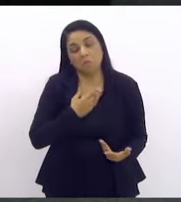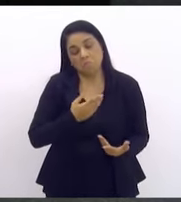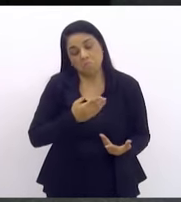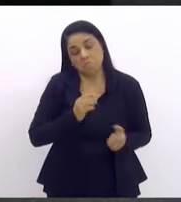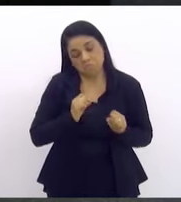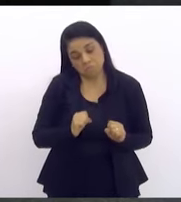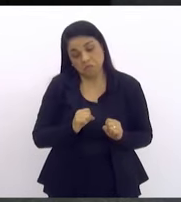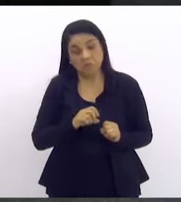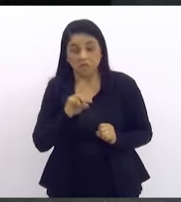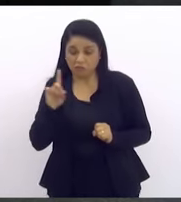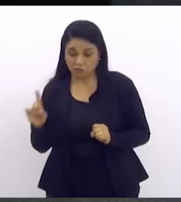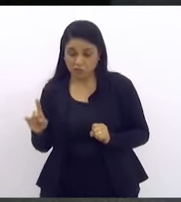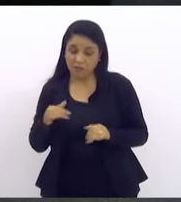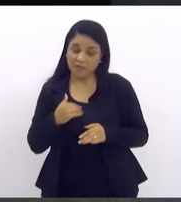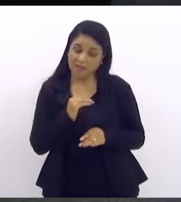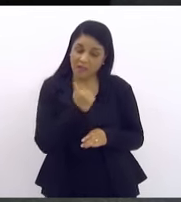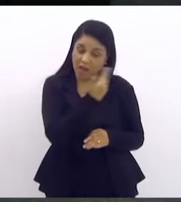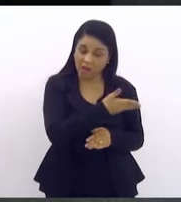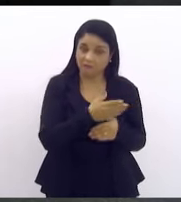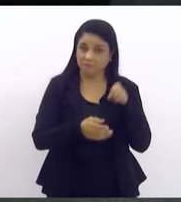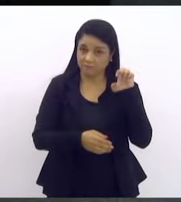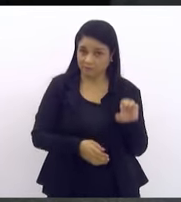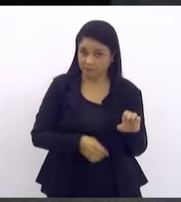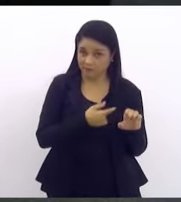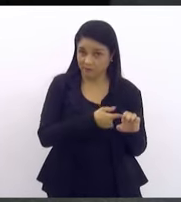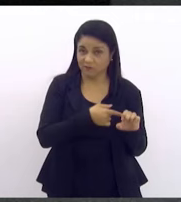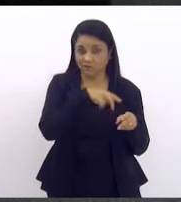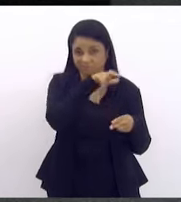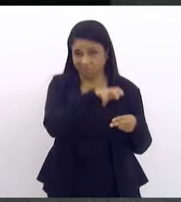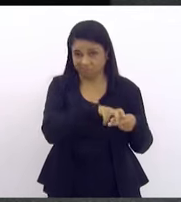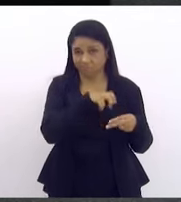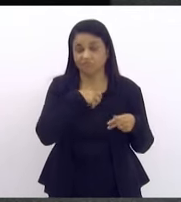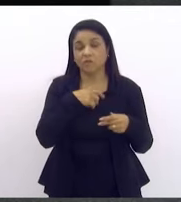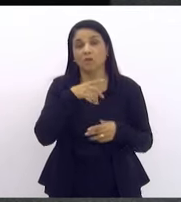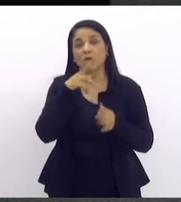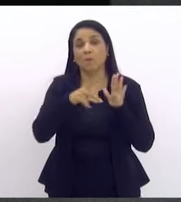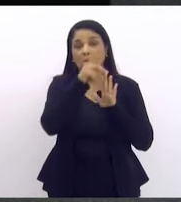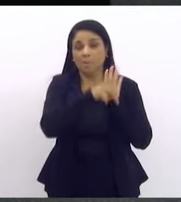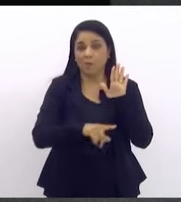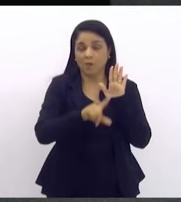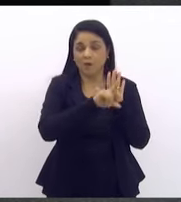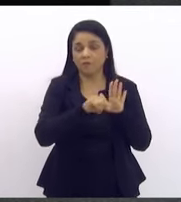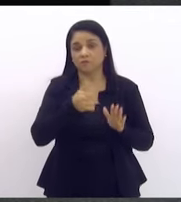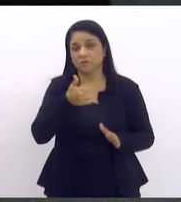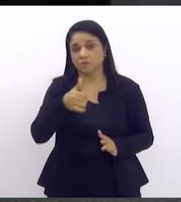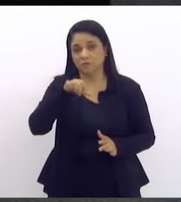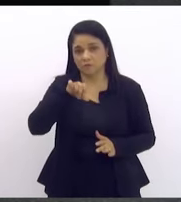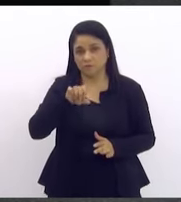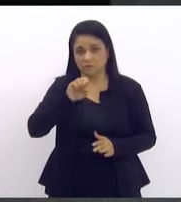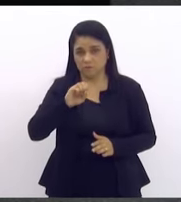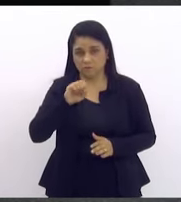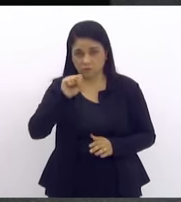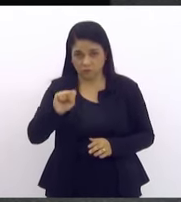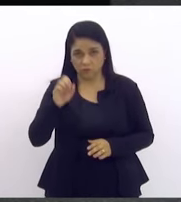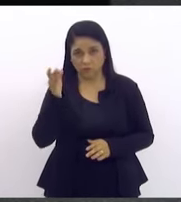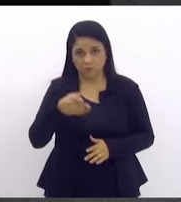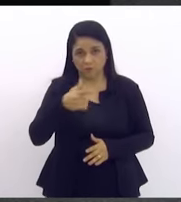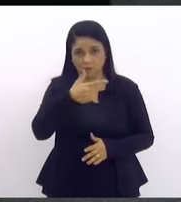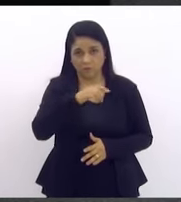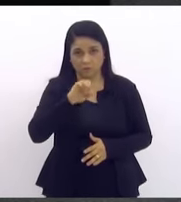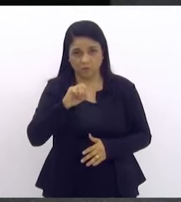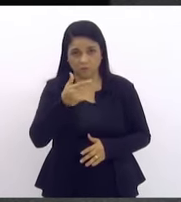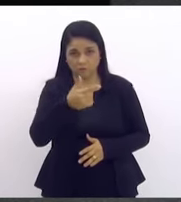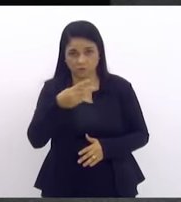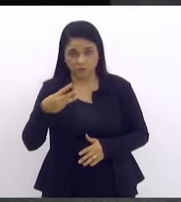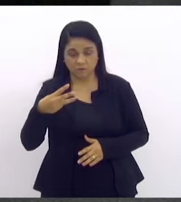direita, ele apresenta o projeto de lei 1908 de 23, que dispõe sobre a instituição